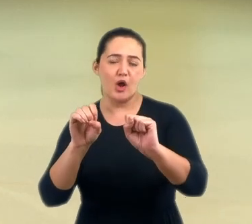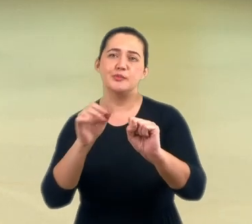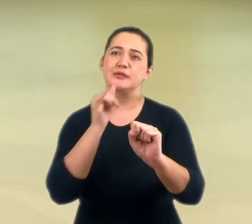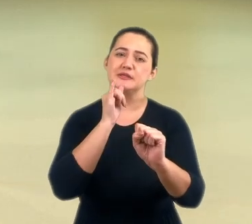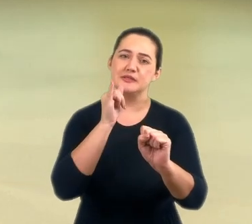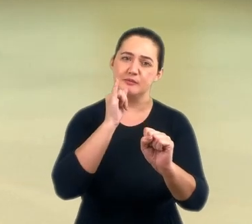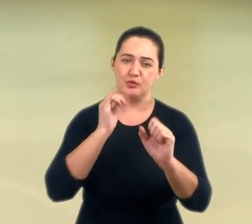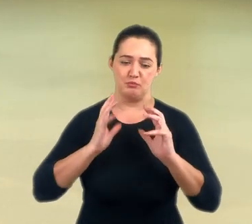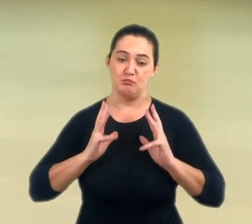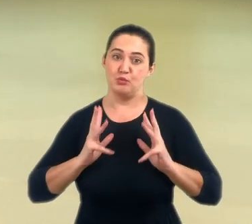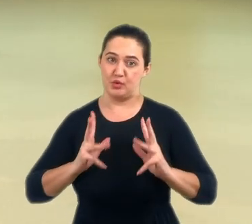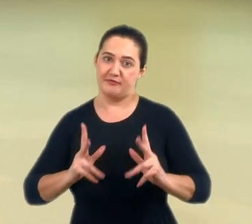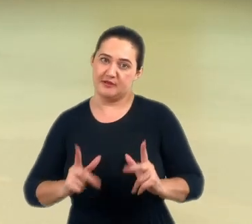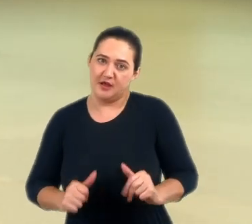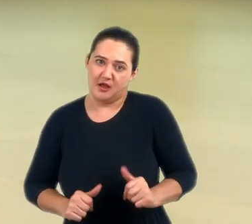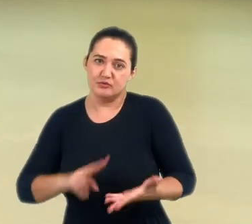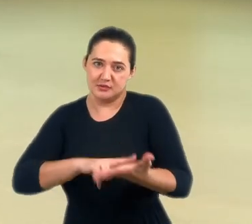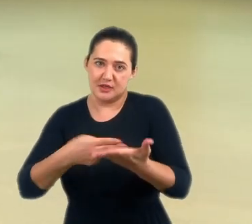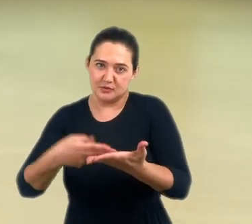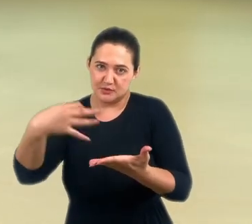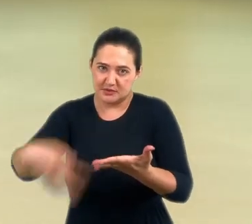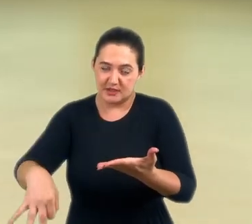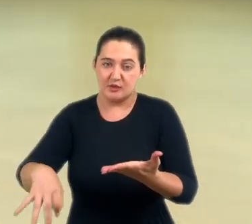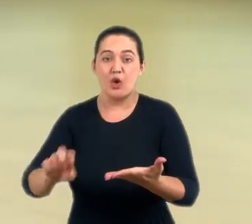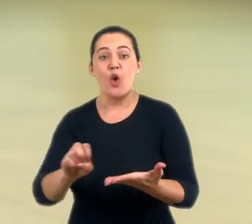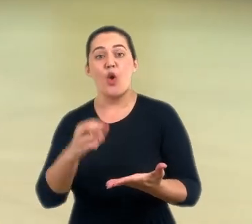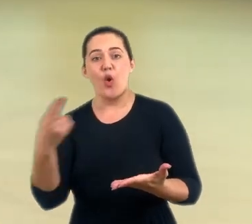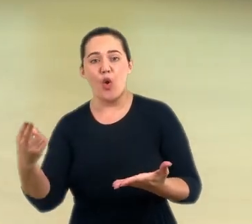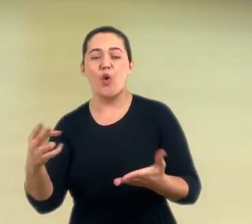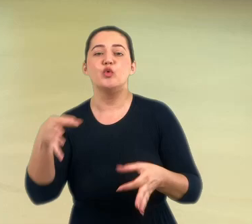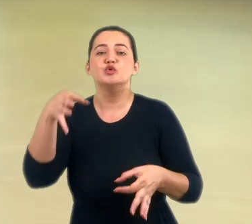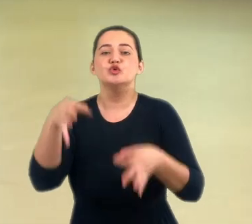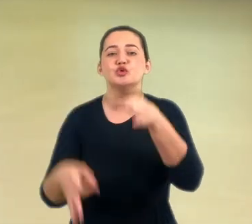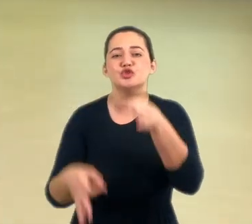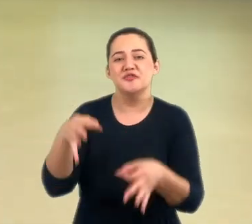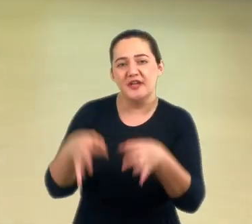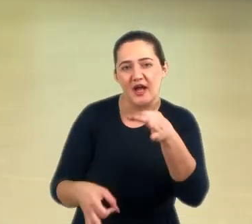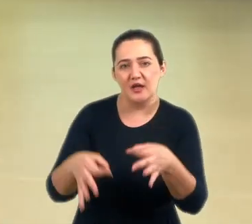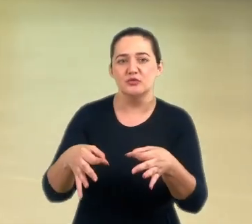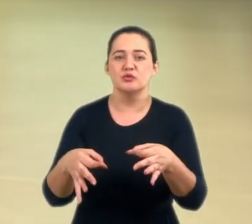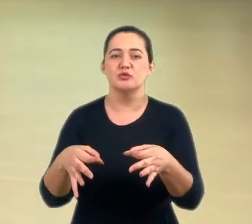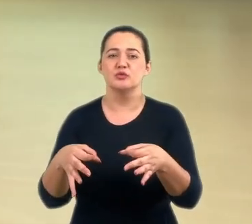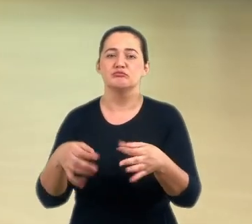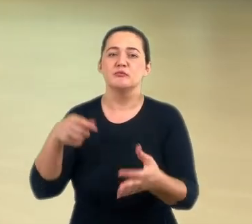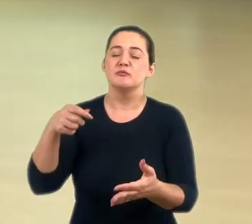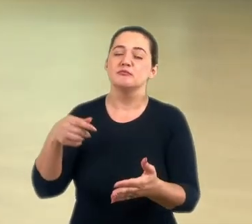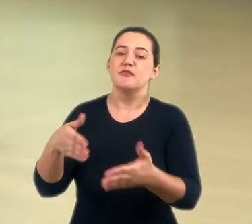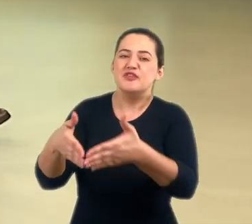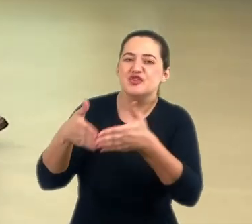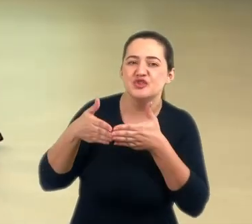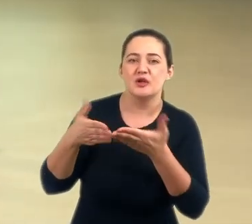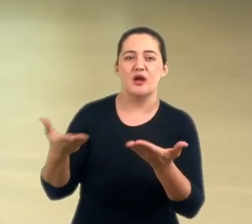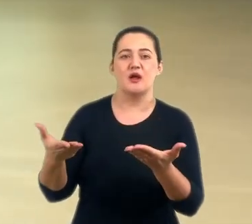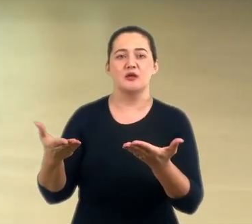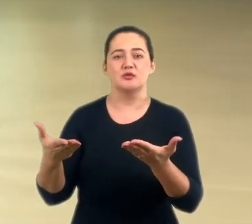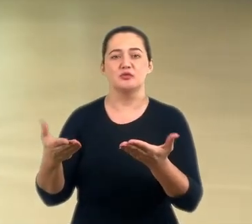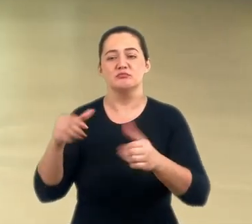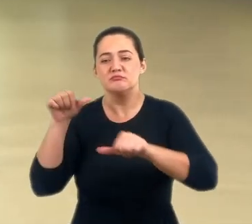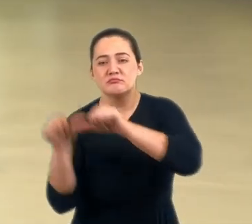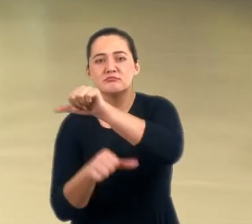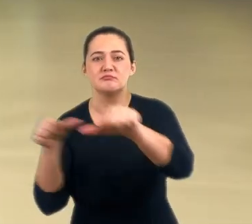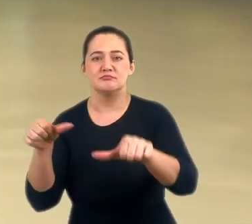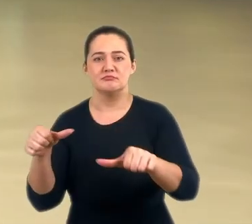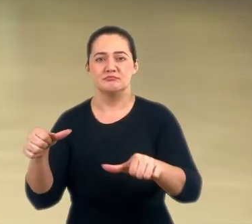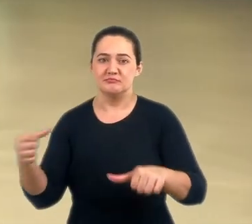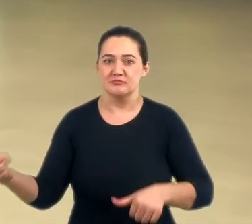traduzida como purificado, como está na nossa versão, ou também como justificado, vindicado,